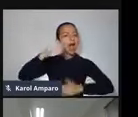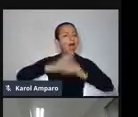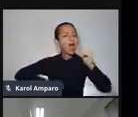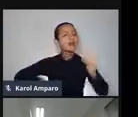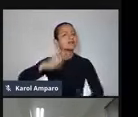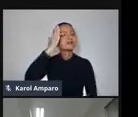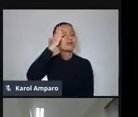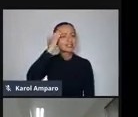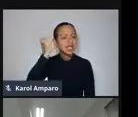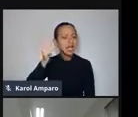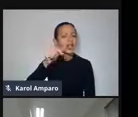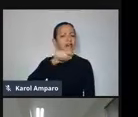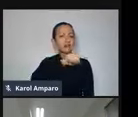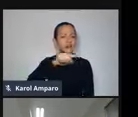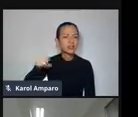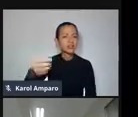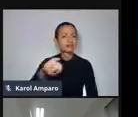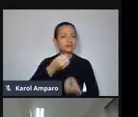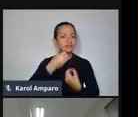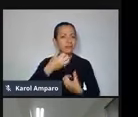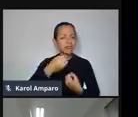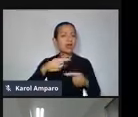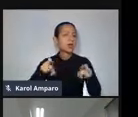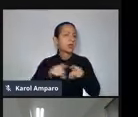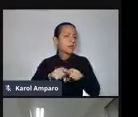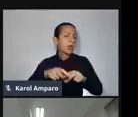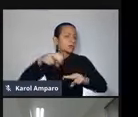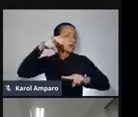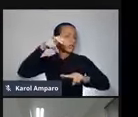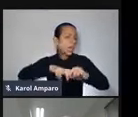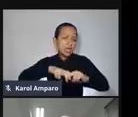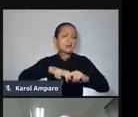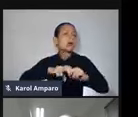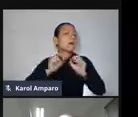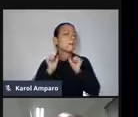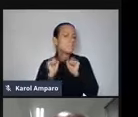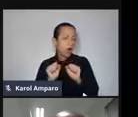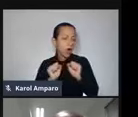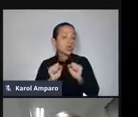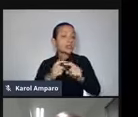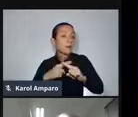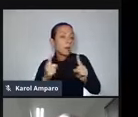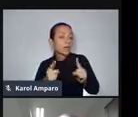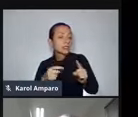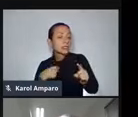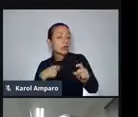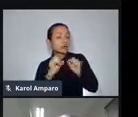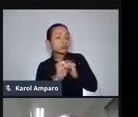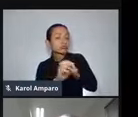aprendo com vocês e continuo sentado numa cadeira podendo dar uma aula muito boa. Passa para outra.